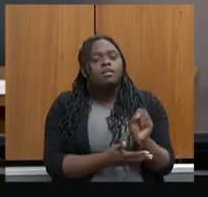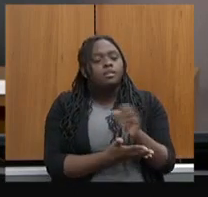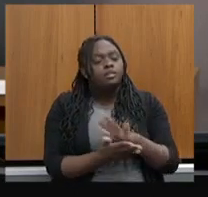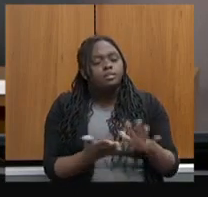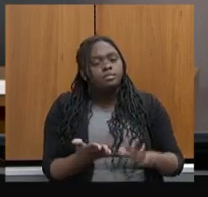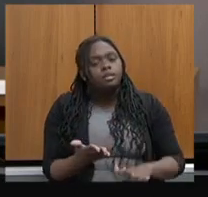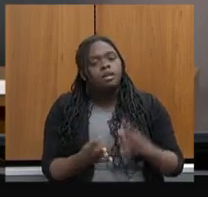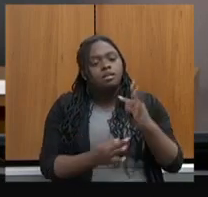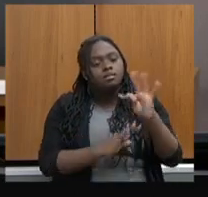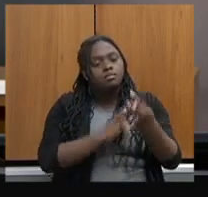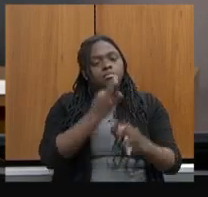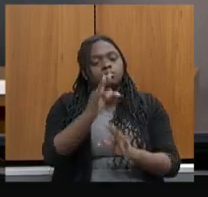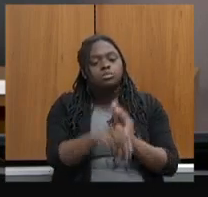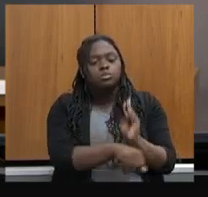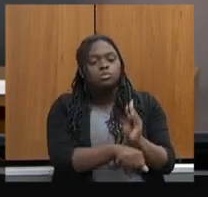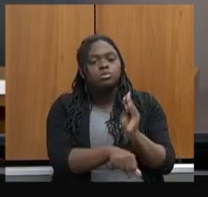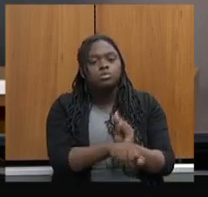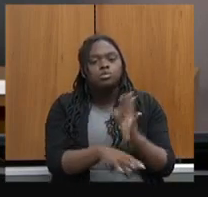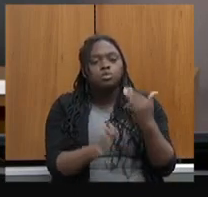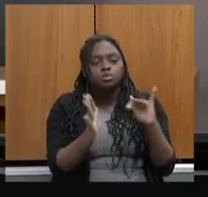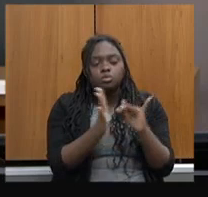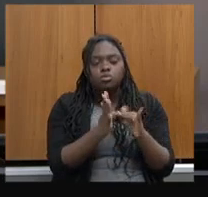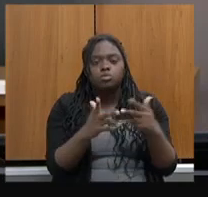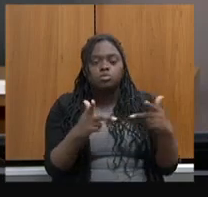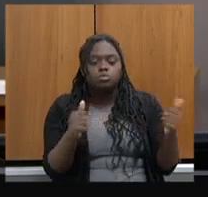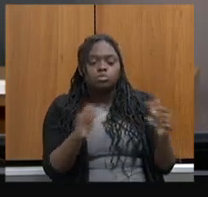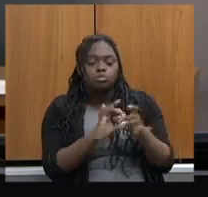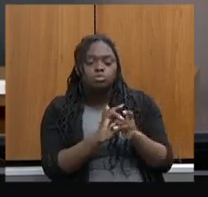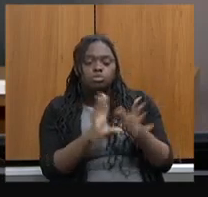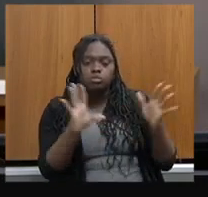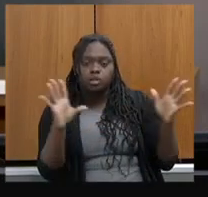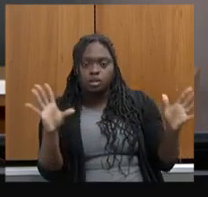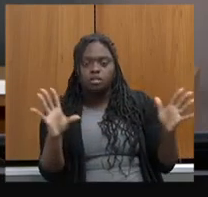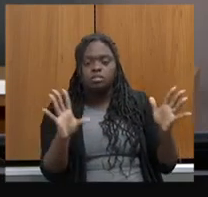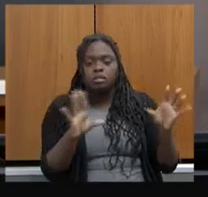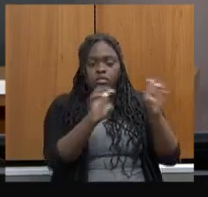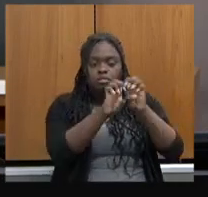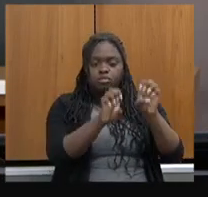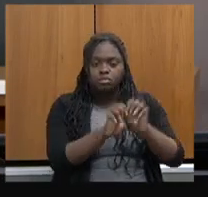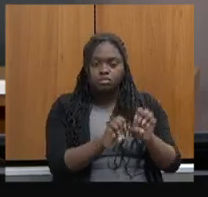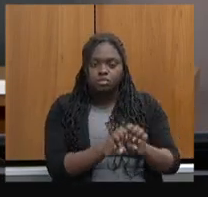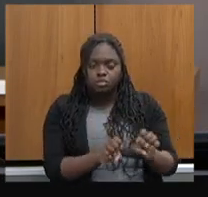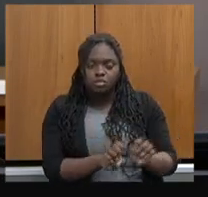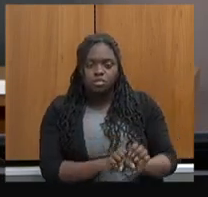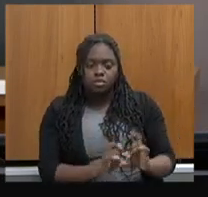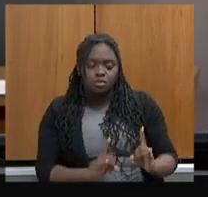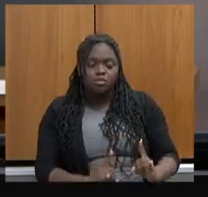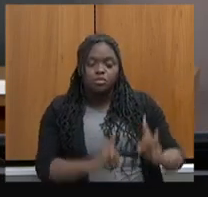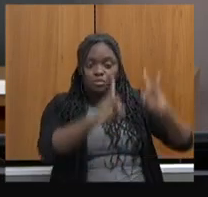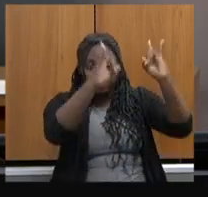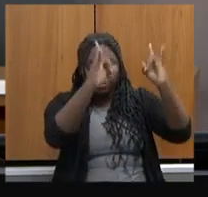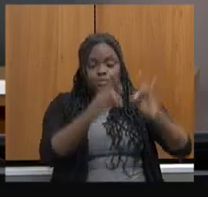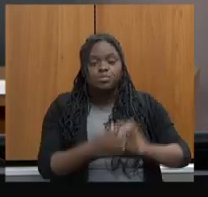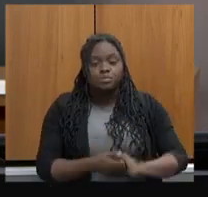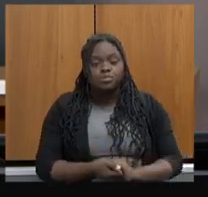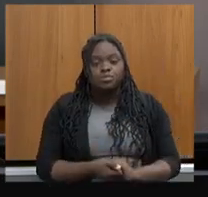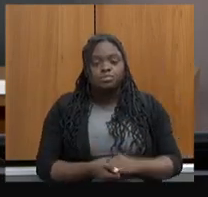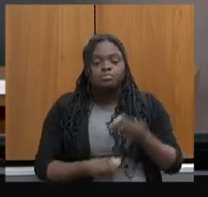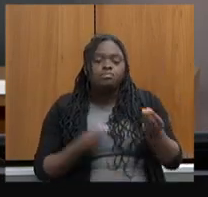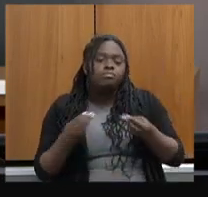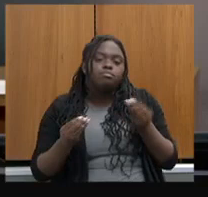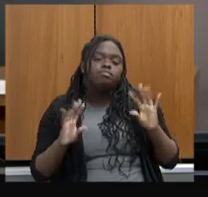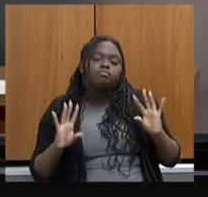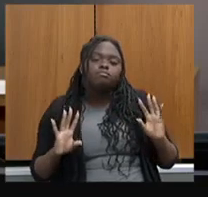de todo todo aparato das liberações das estruturas prediais bem como de